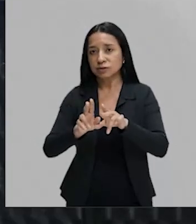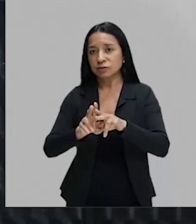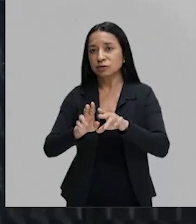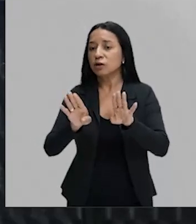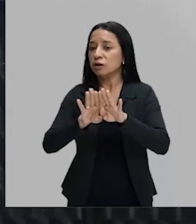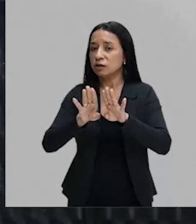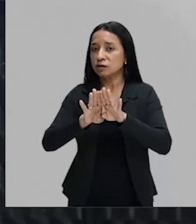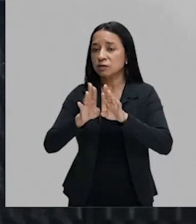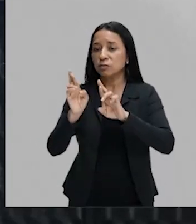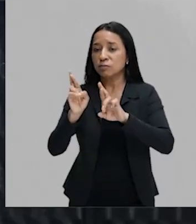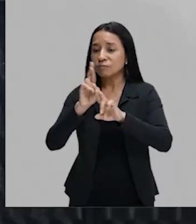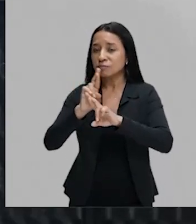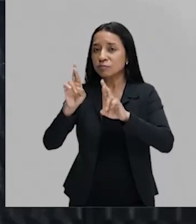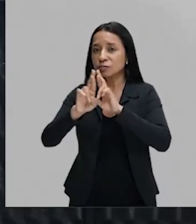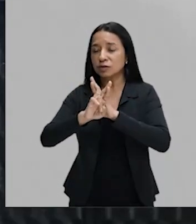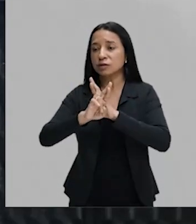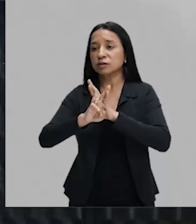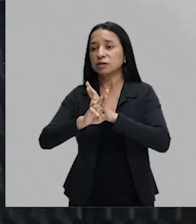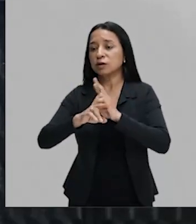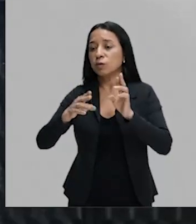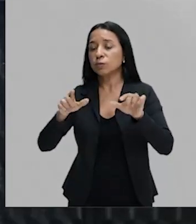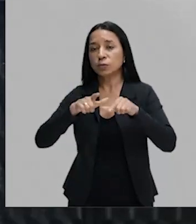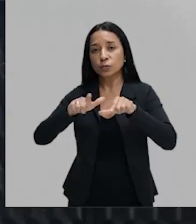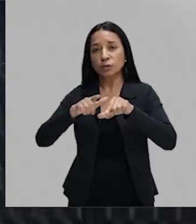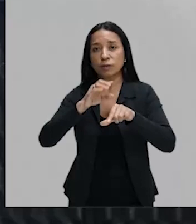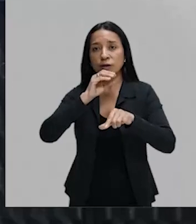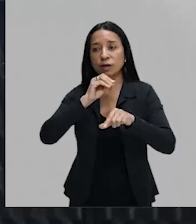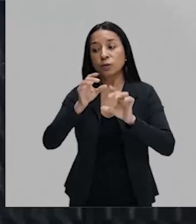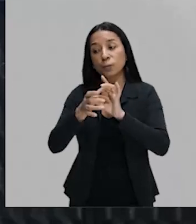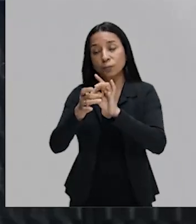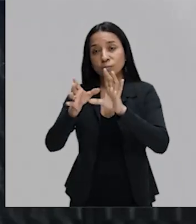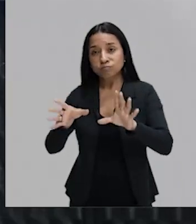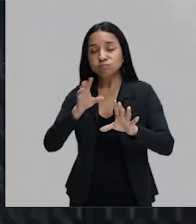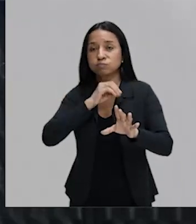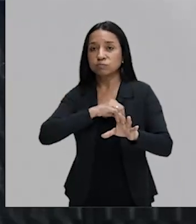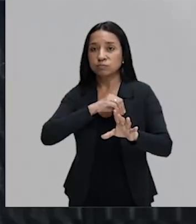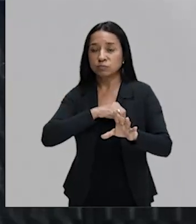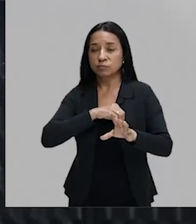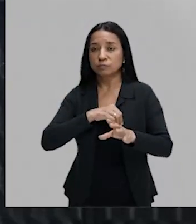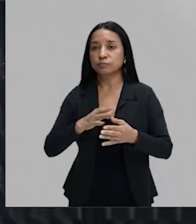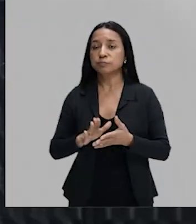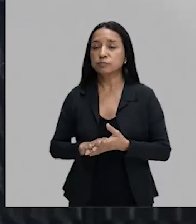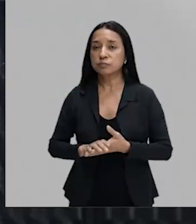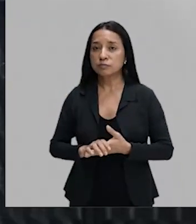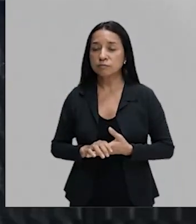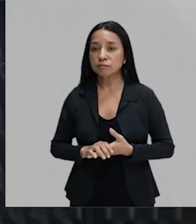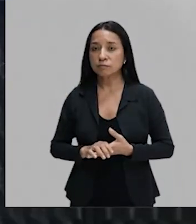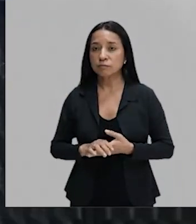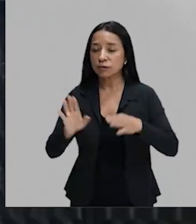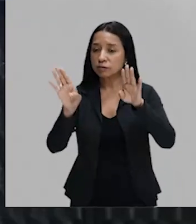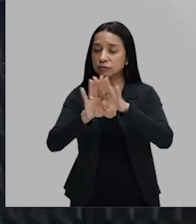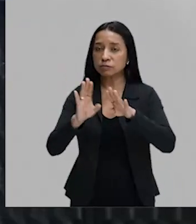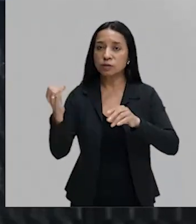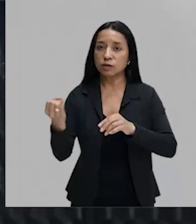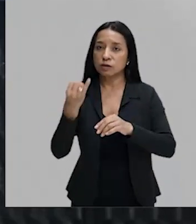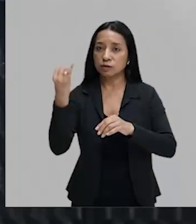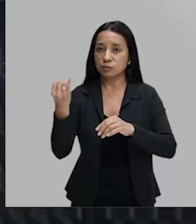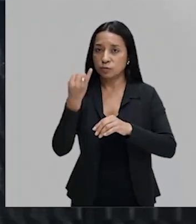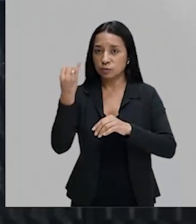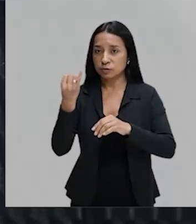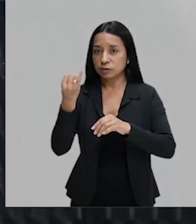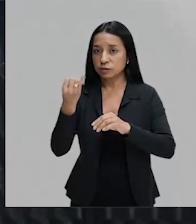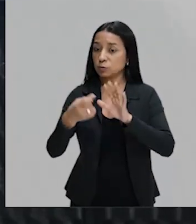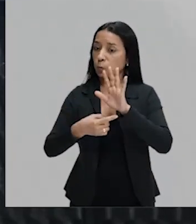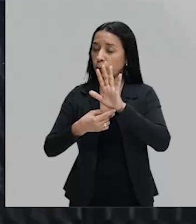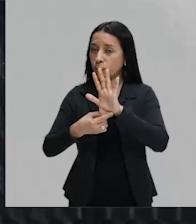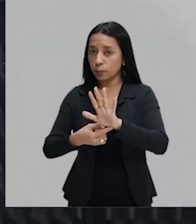livre assalariada. Uma outra coisa importante que vai acabar contribuindo para o destaque da produção do café